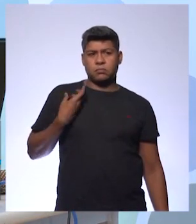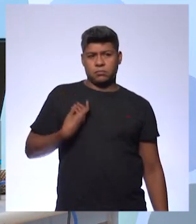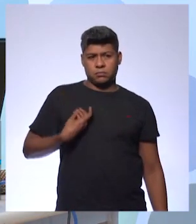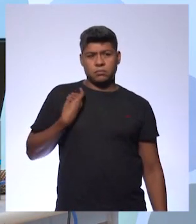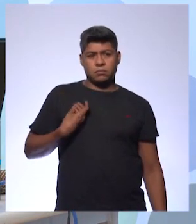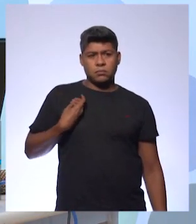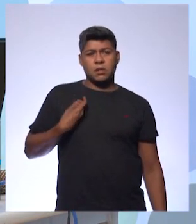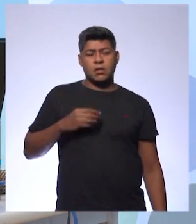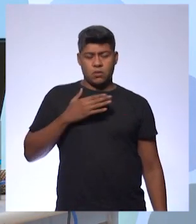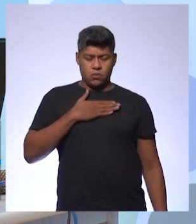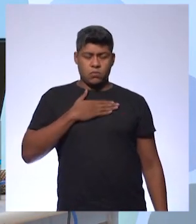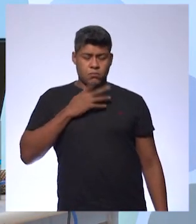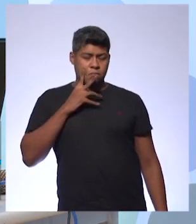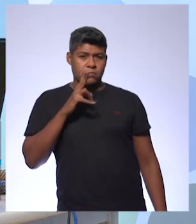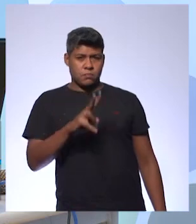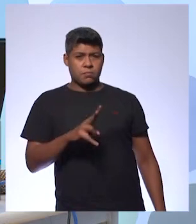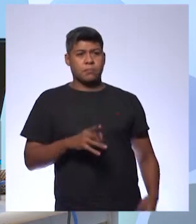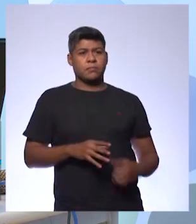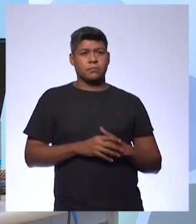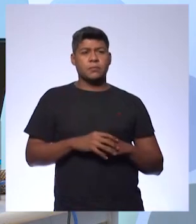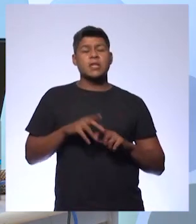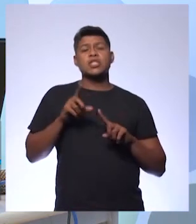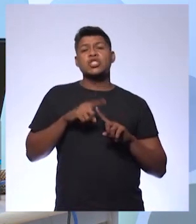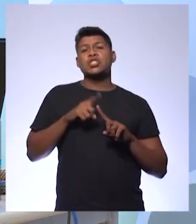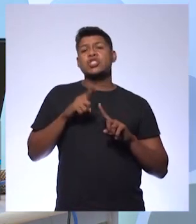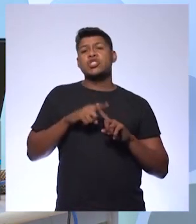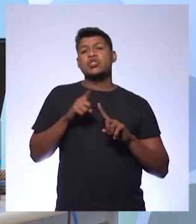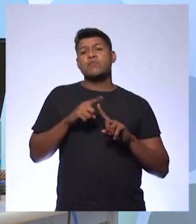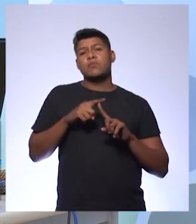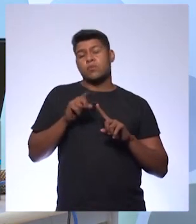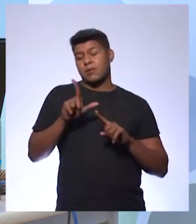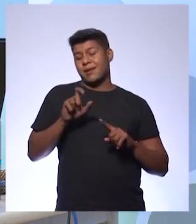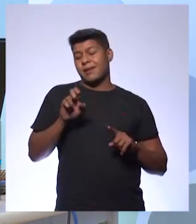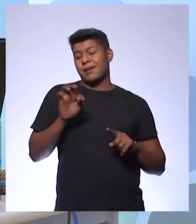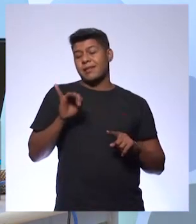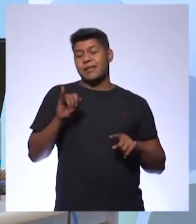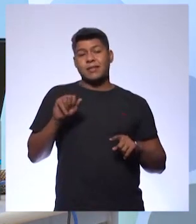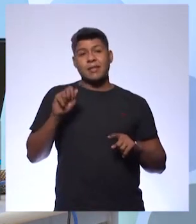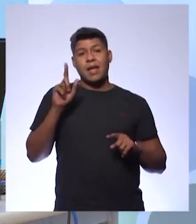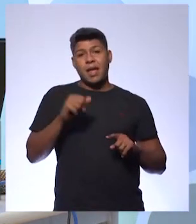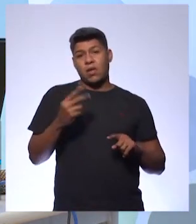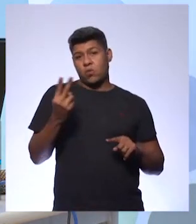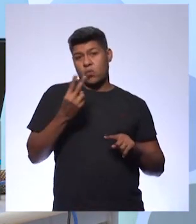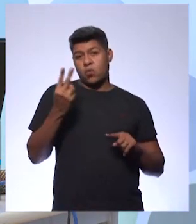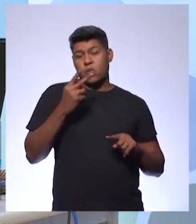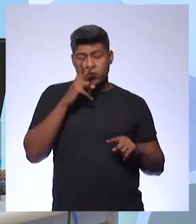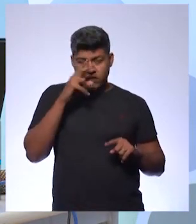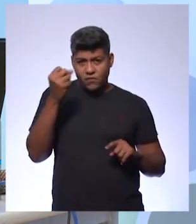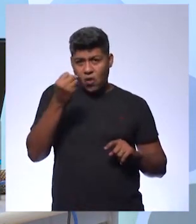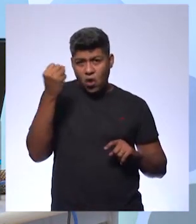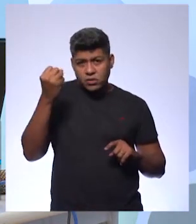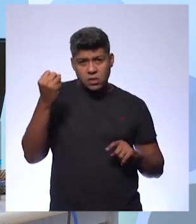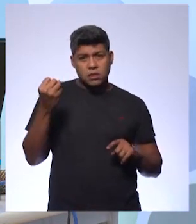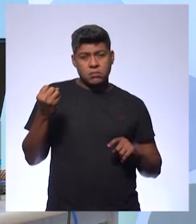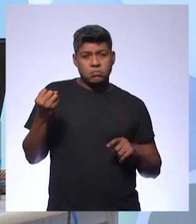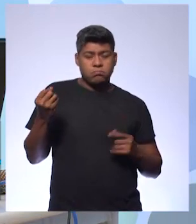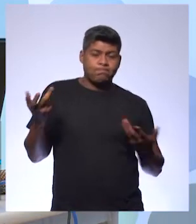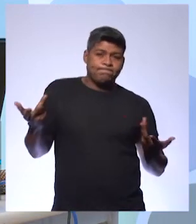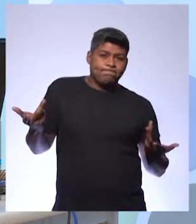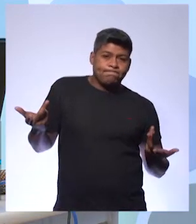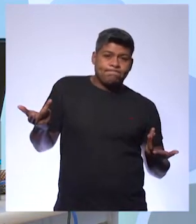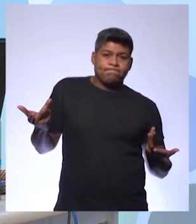Estou gostando de ver. A Letícia Neri fala assim, é tipo um duelo entre 2 forças?